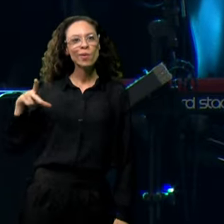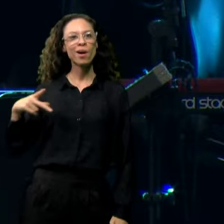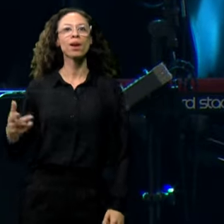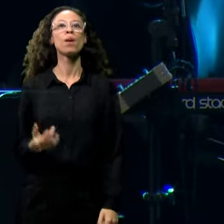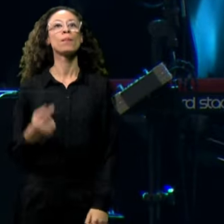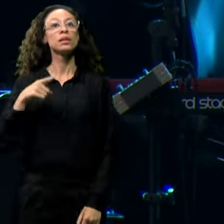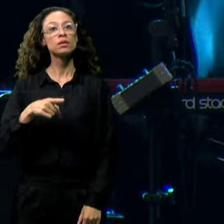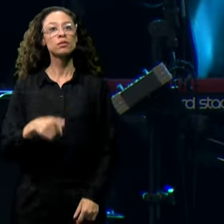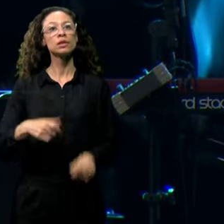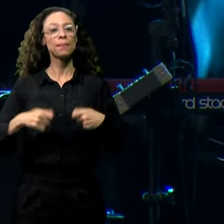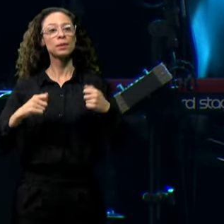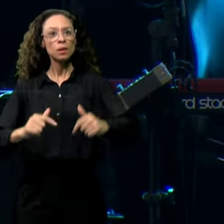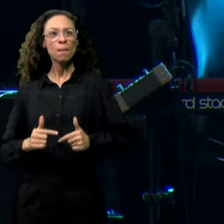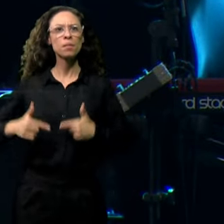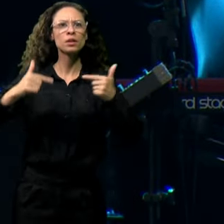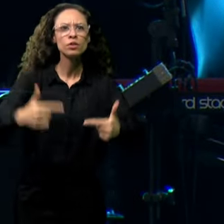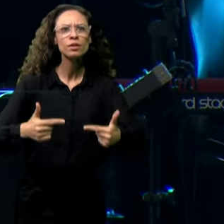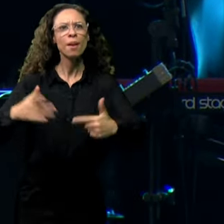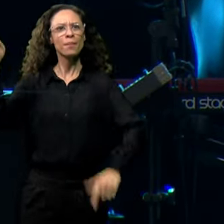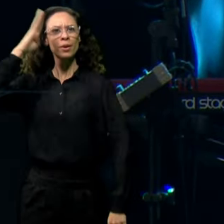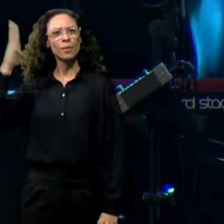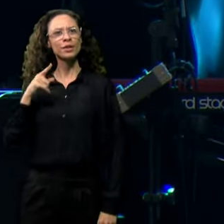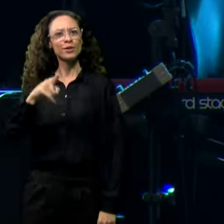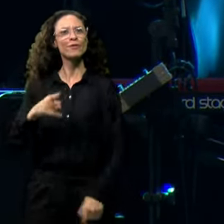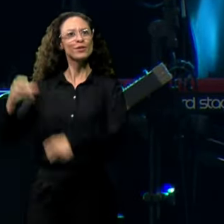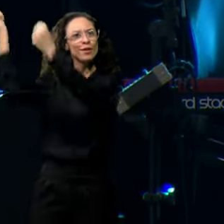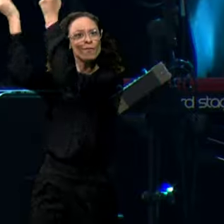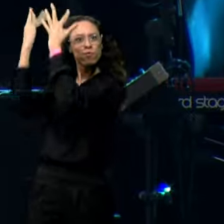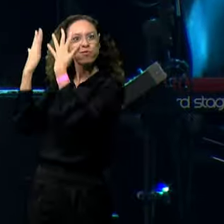você encontra mão cheias de bençãos